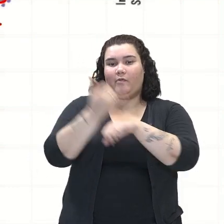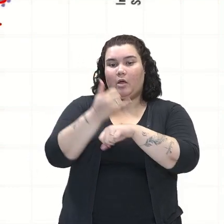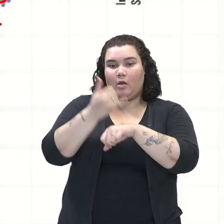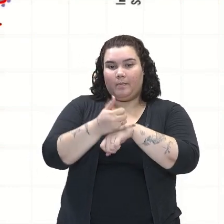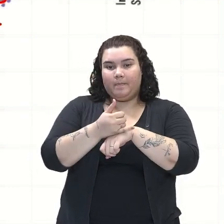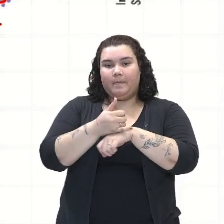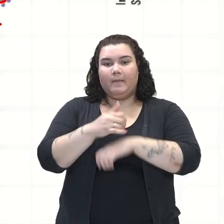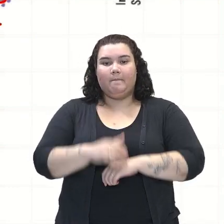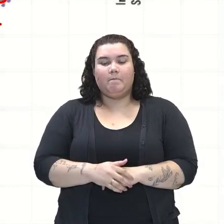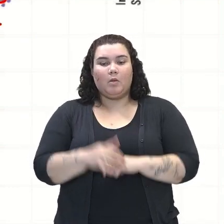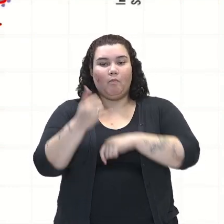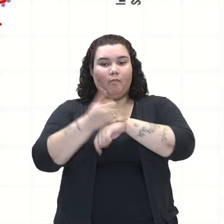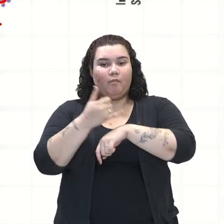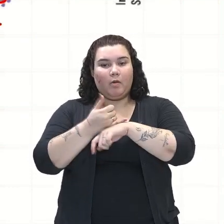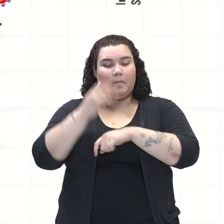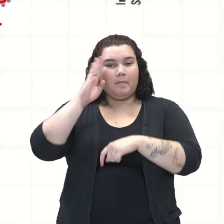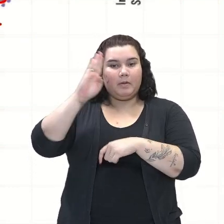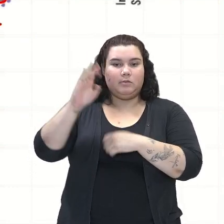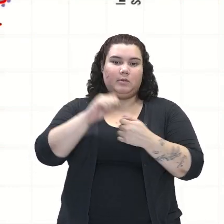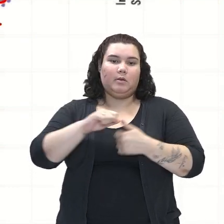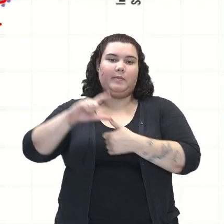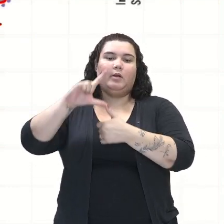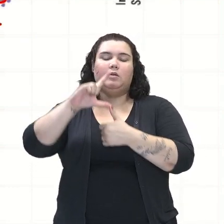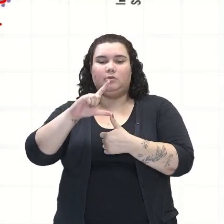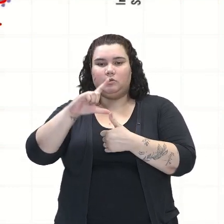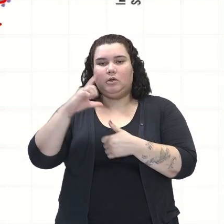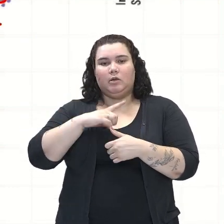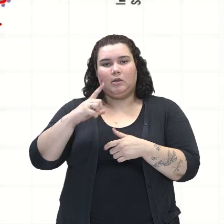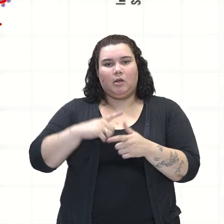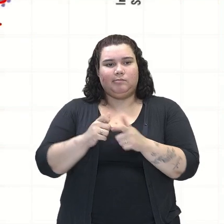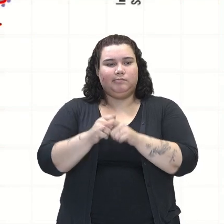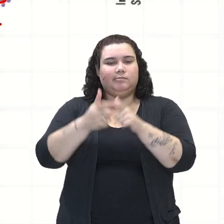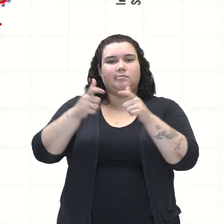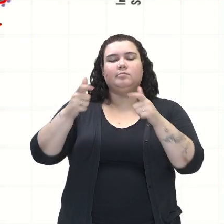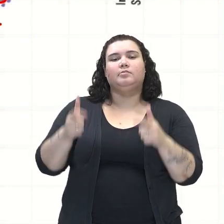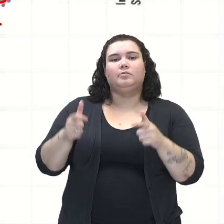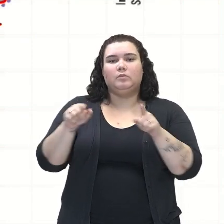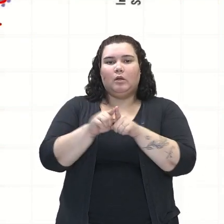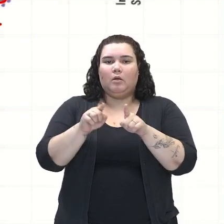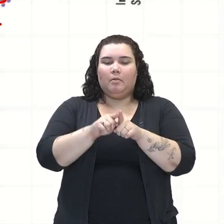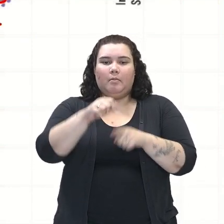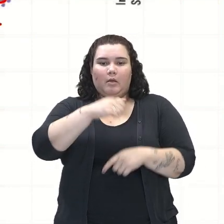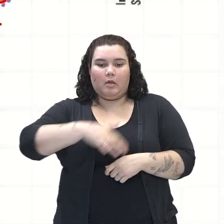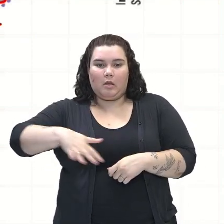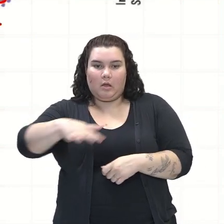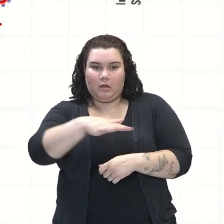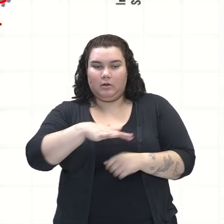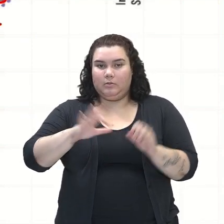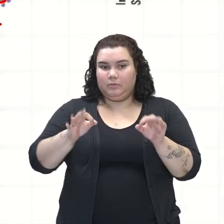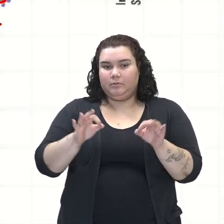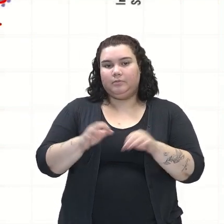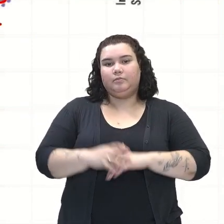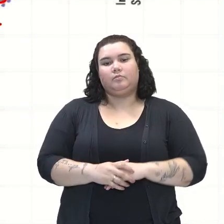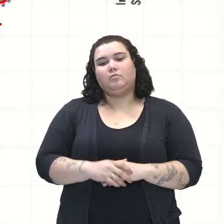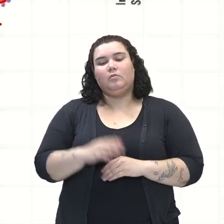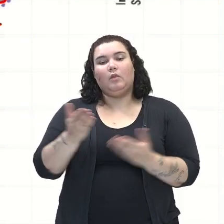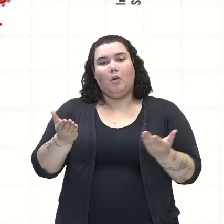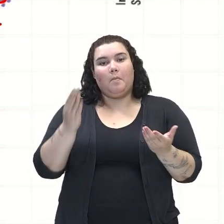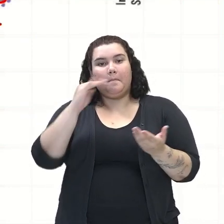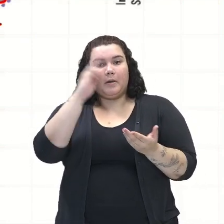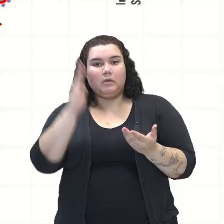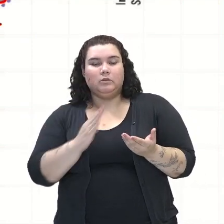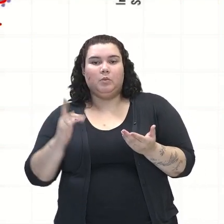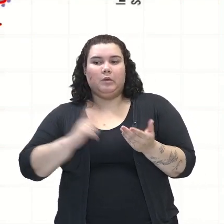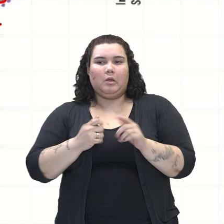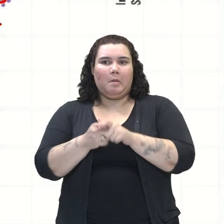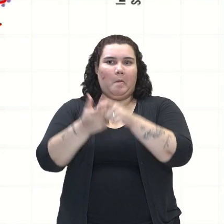ferro, ele predomina aqui na América Latina, né? Nós temos muitas reservas e também muitas áreas de extração. Inclusive o Brasil tem uma das maiores reservas